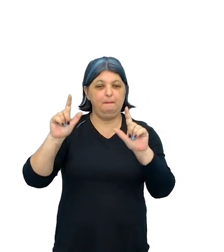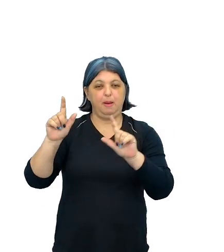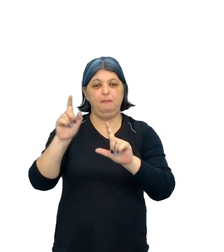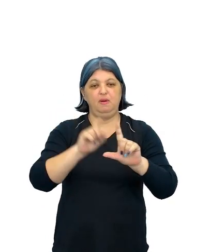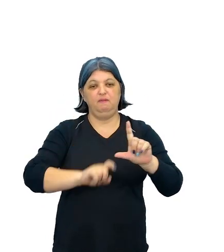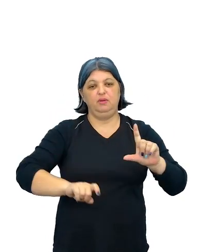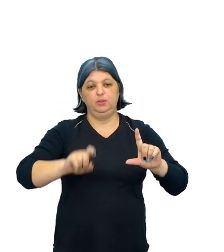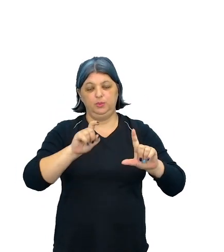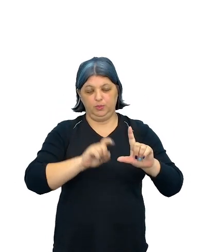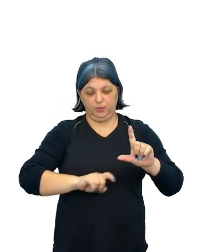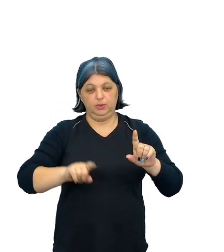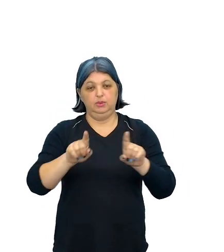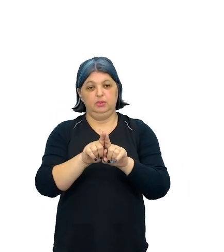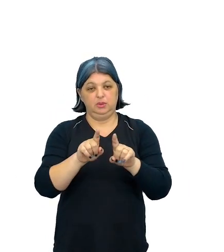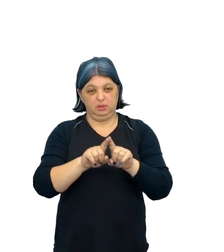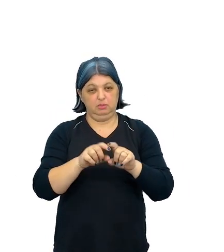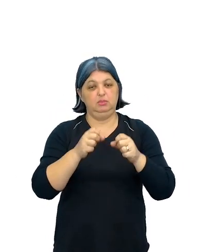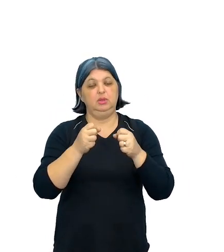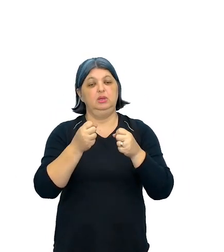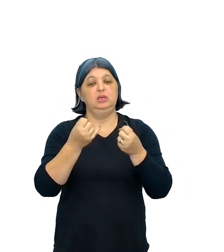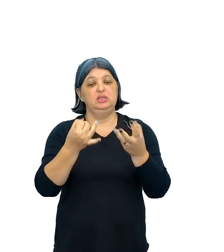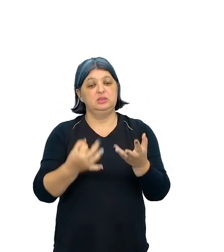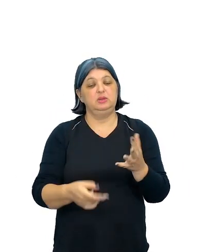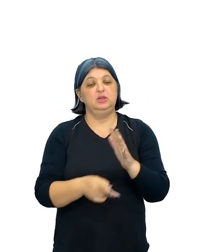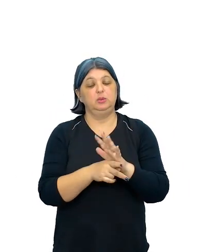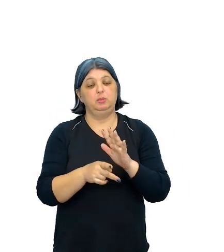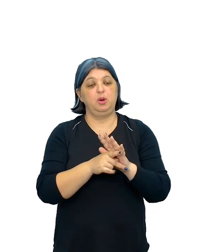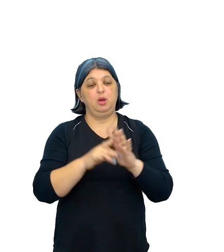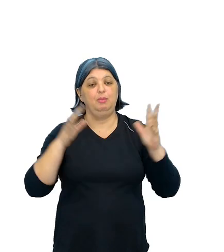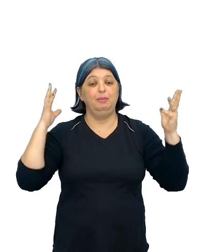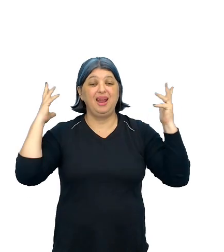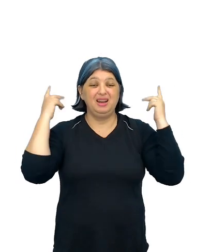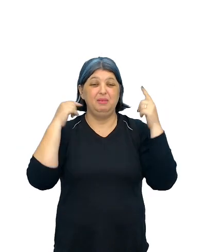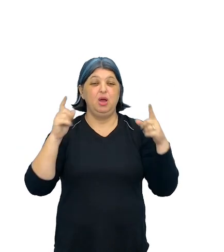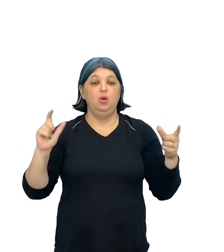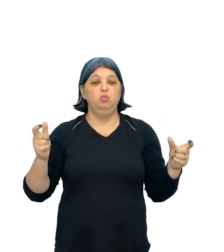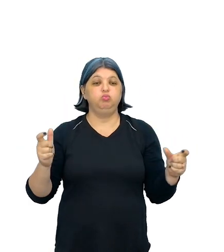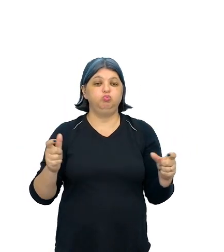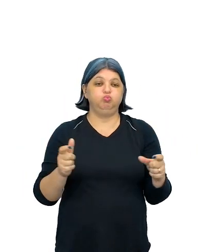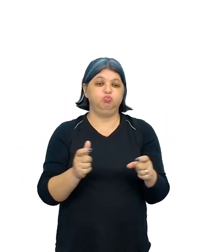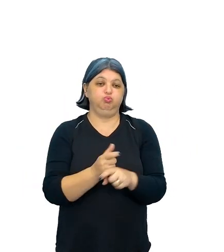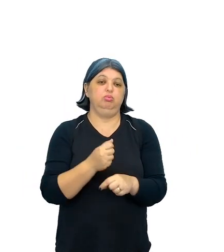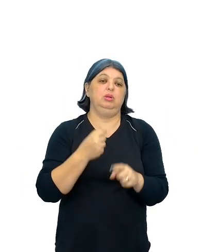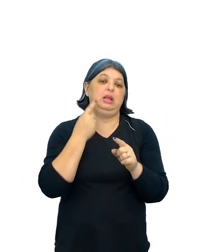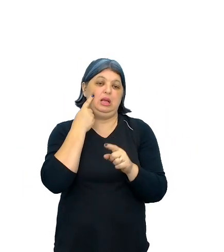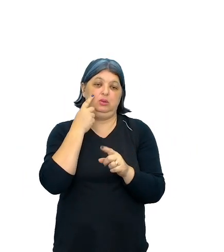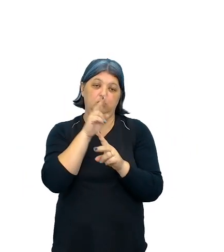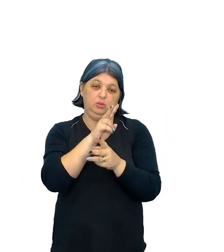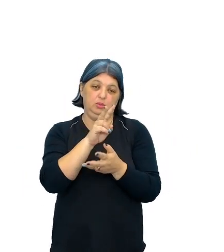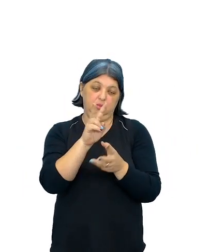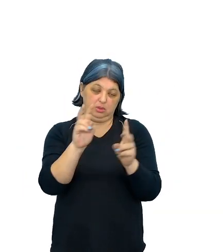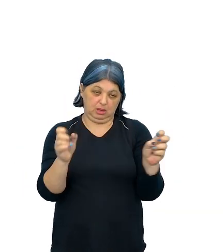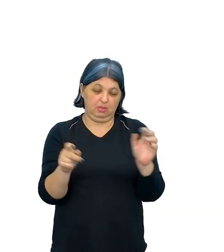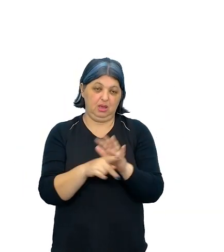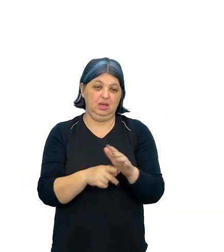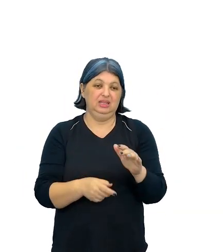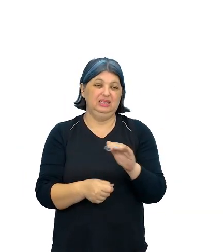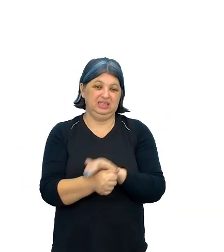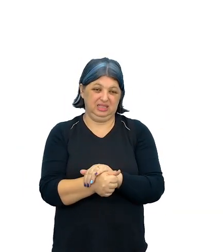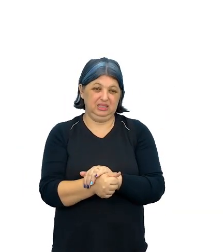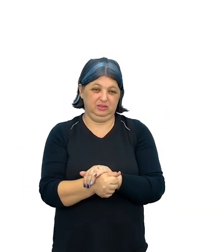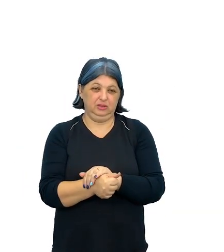também falando sobre a extinção de animais, no caso aqui, a extinção de tartarugas. É um